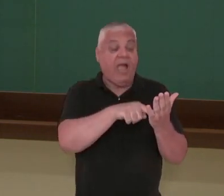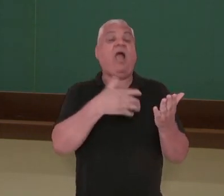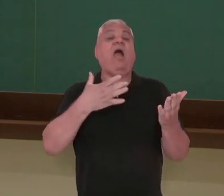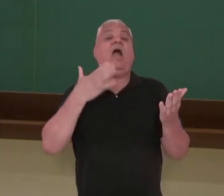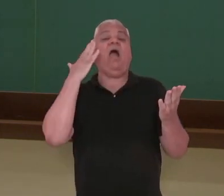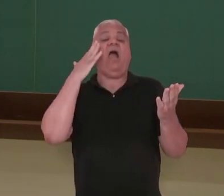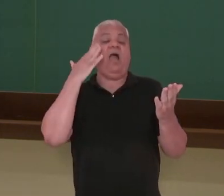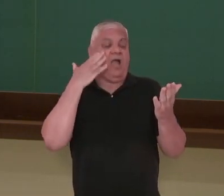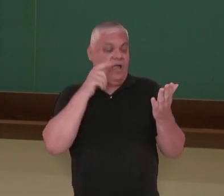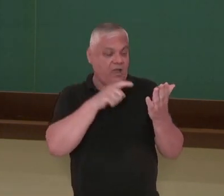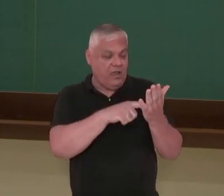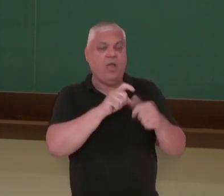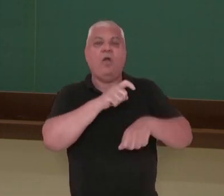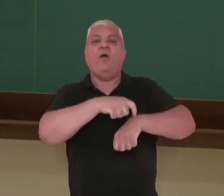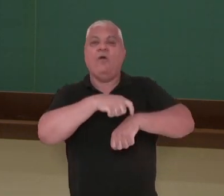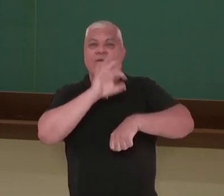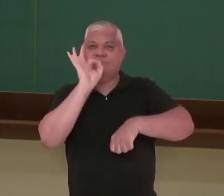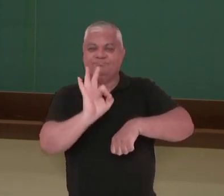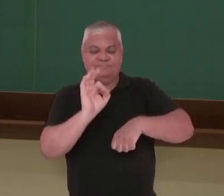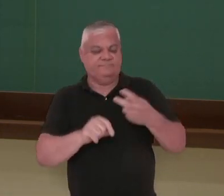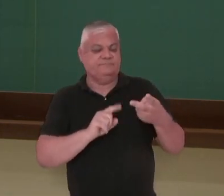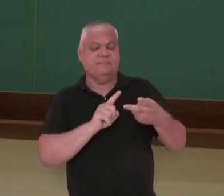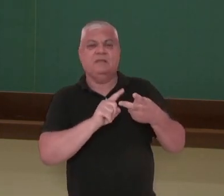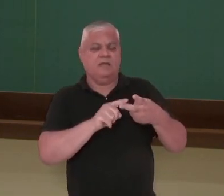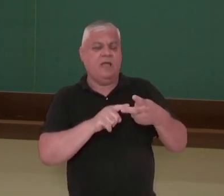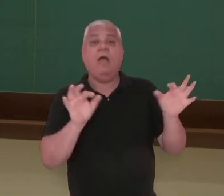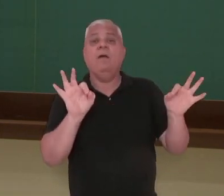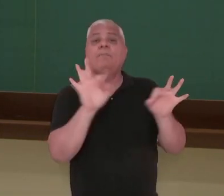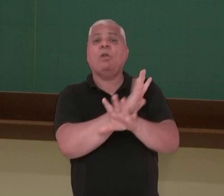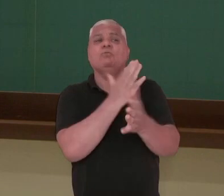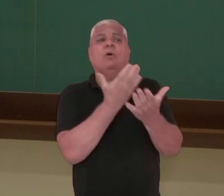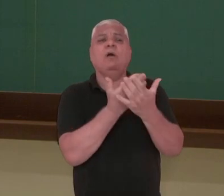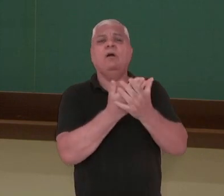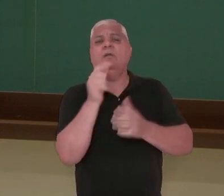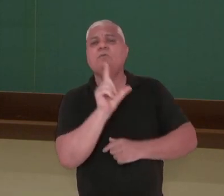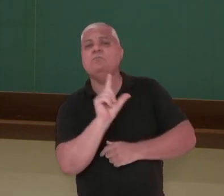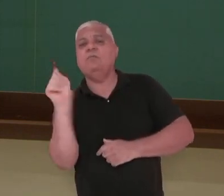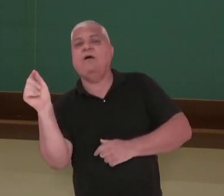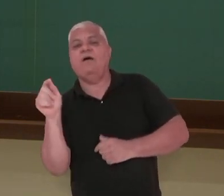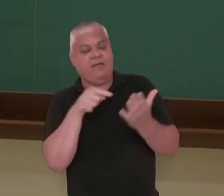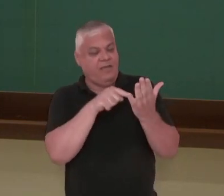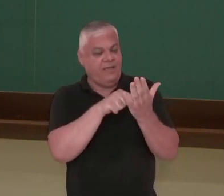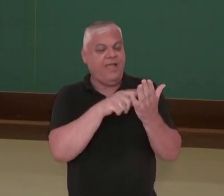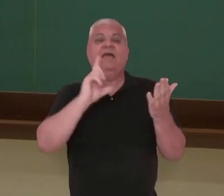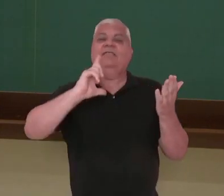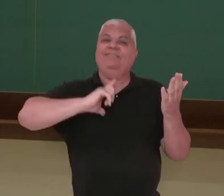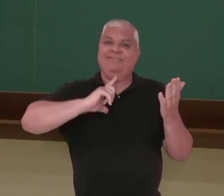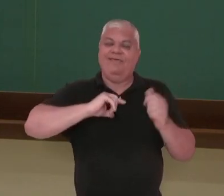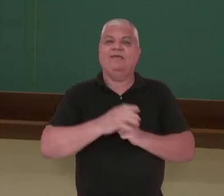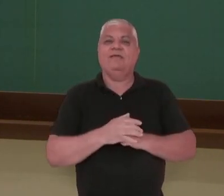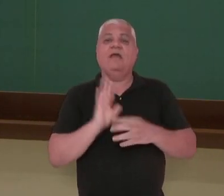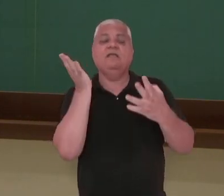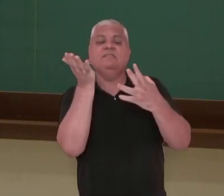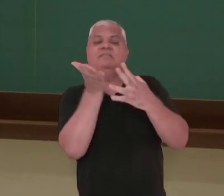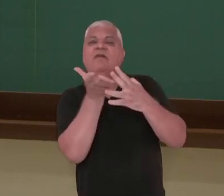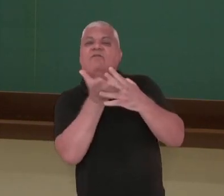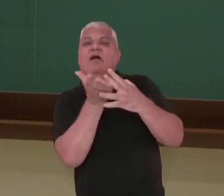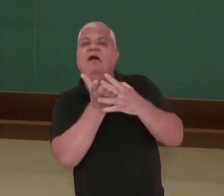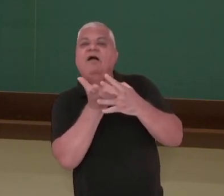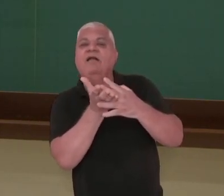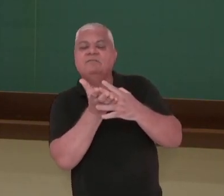escolar. Que horário que eu vou sair do colégio? Olha no regimento escolar. Qual que é o horário do recreio? Olha no regimento